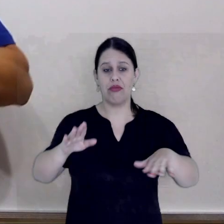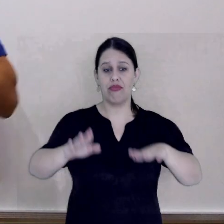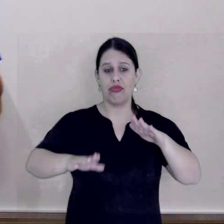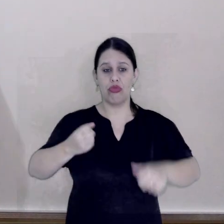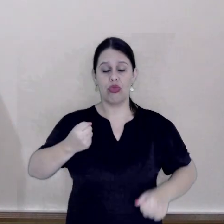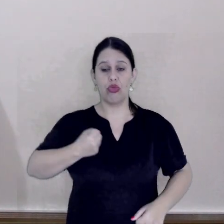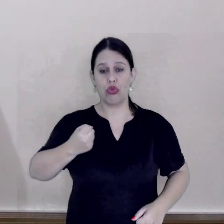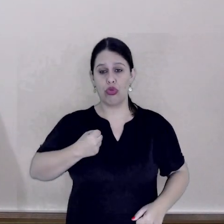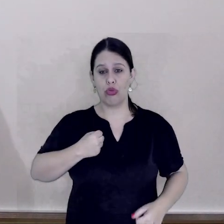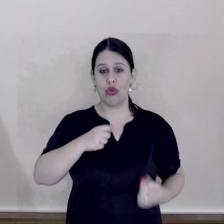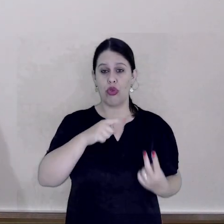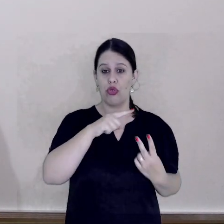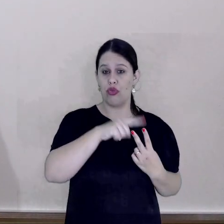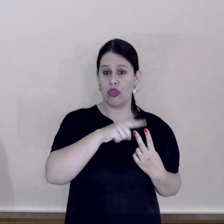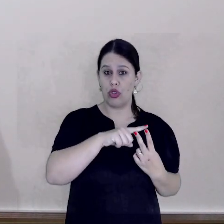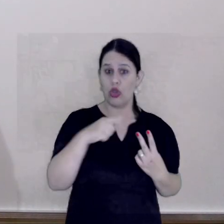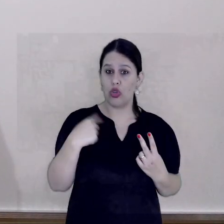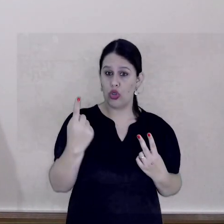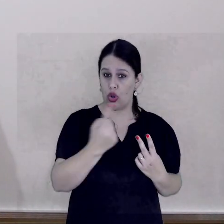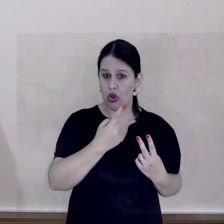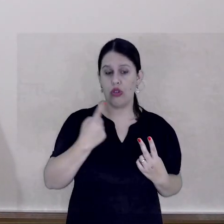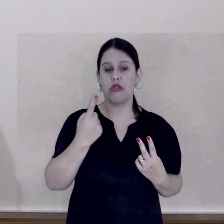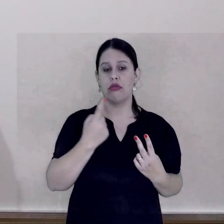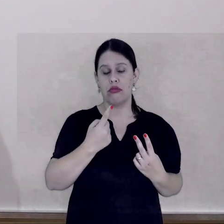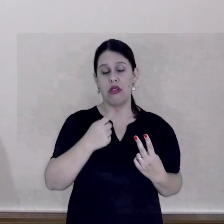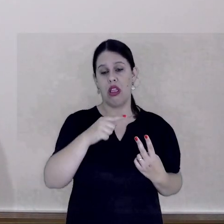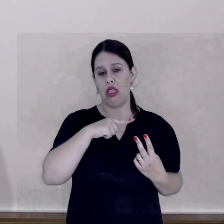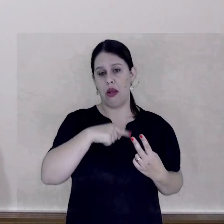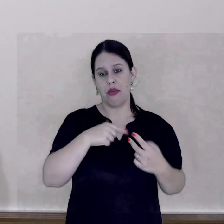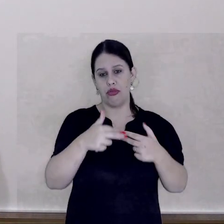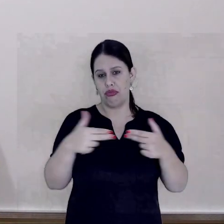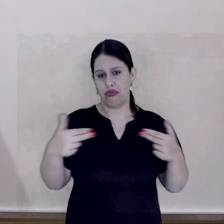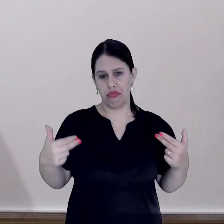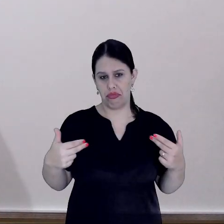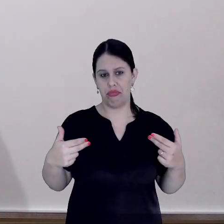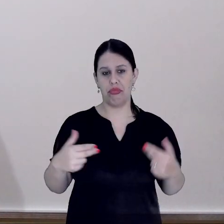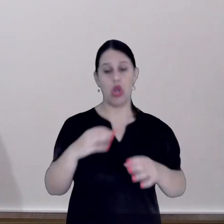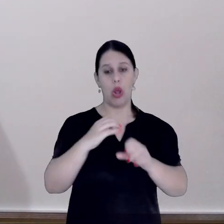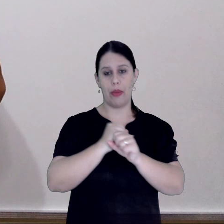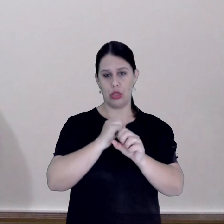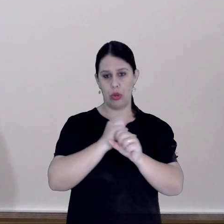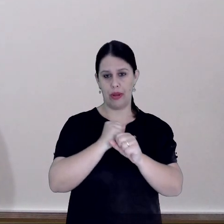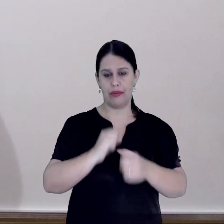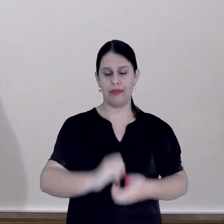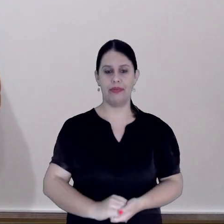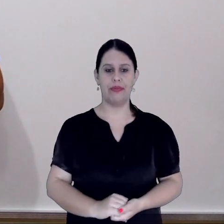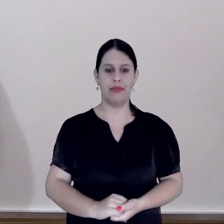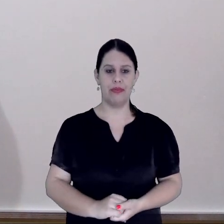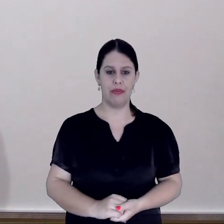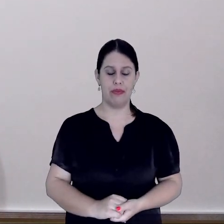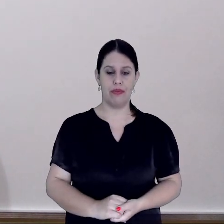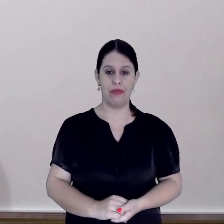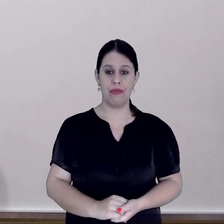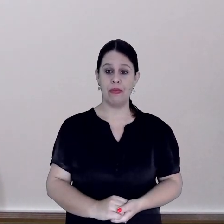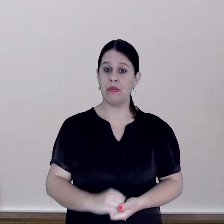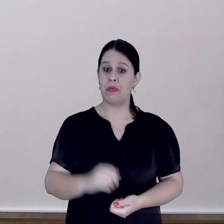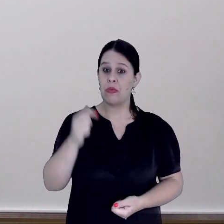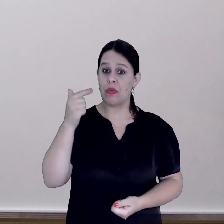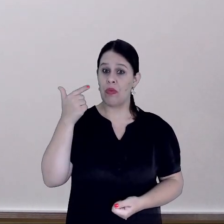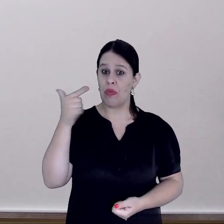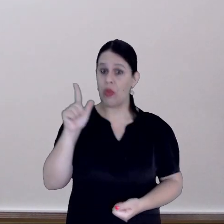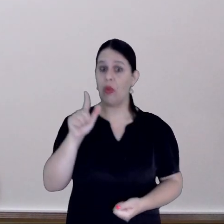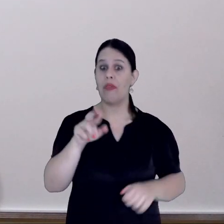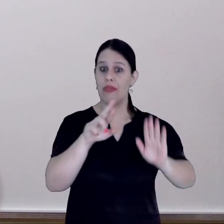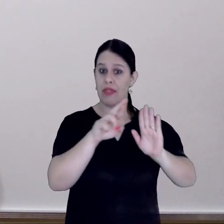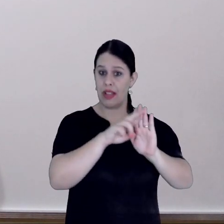independente do número de vetores que nós estejamos somando. Legal? Muito bem. Uma outra